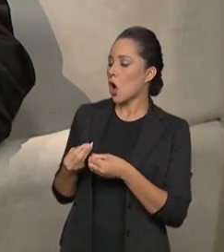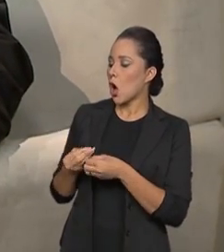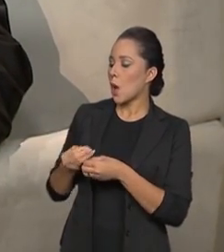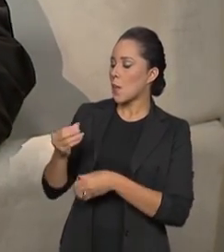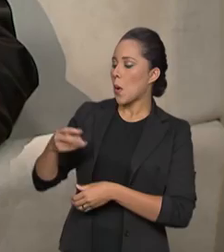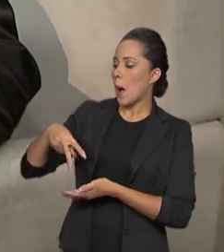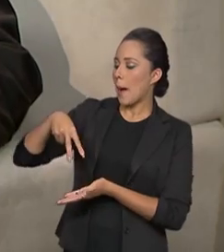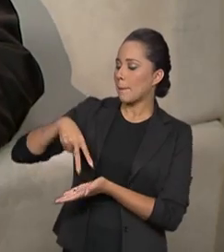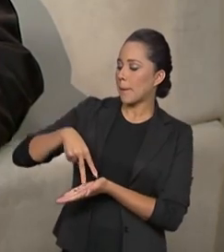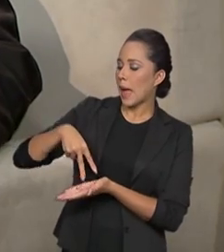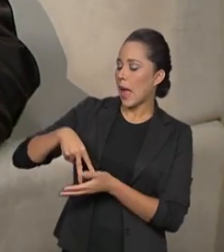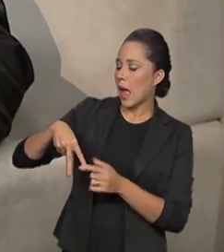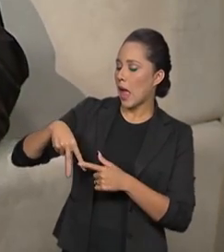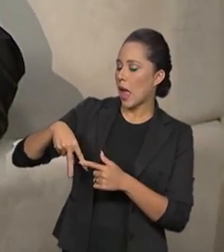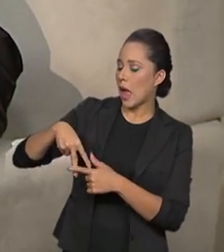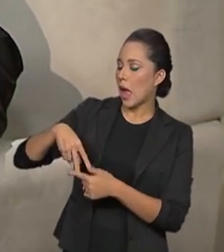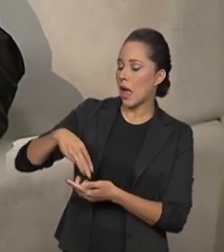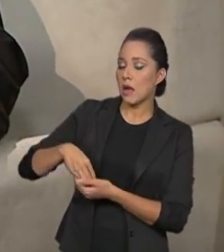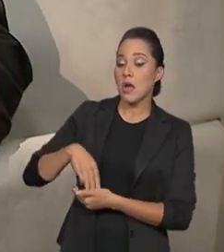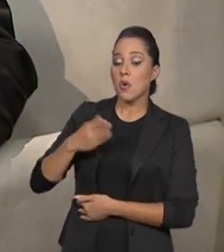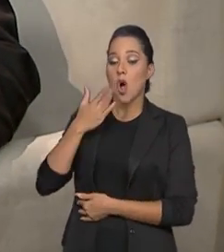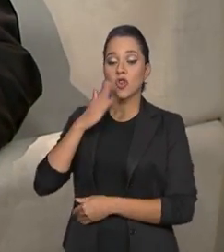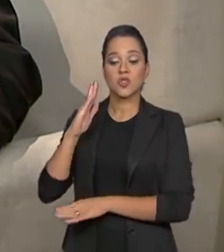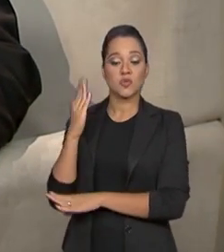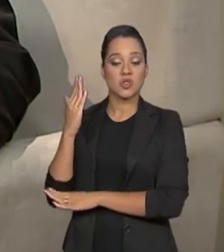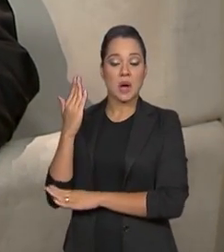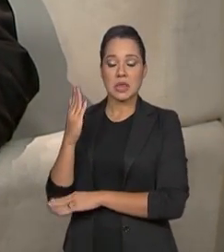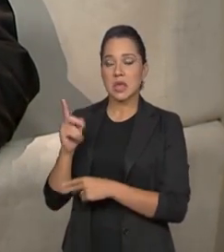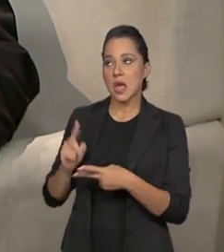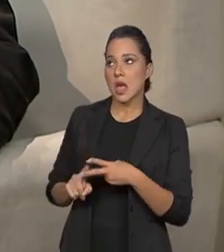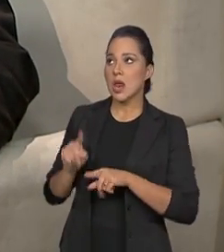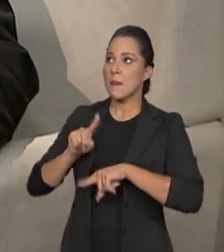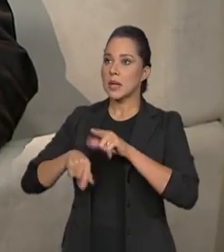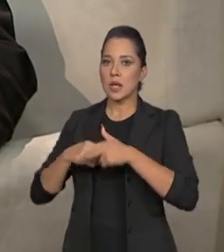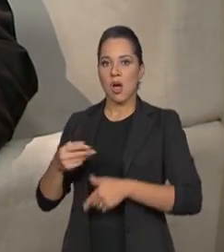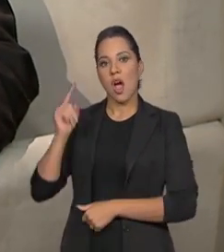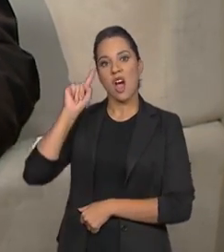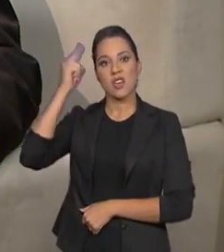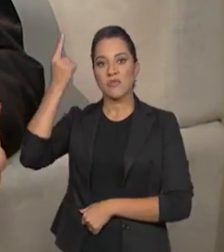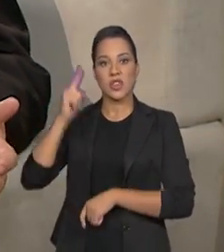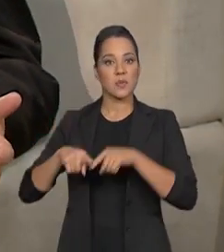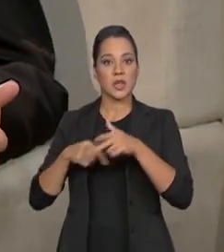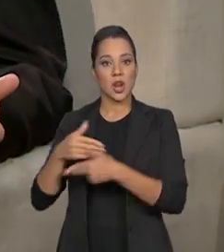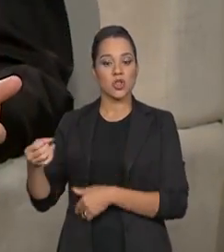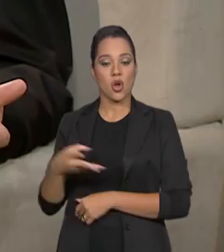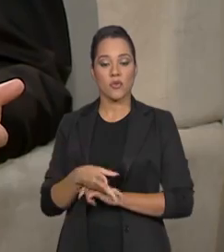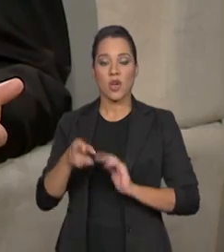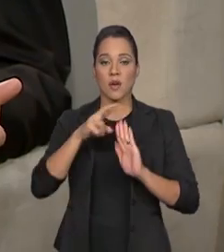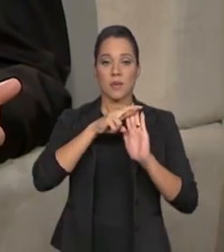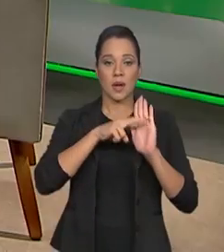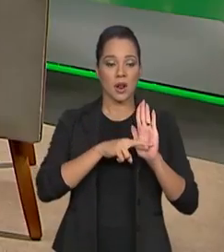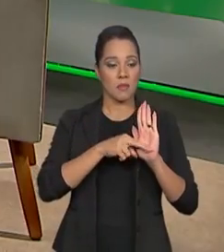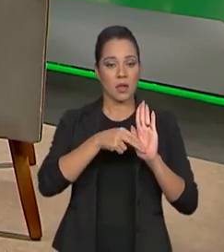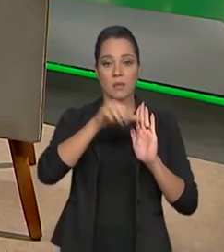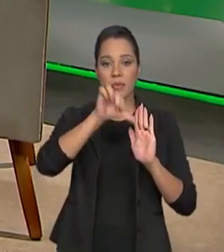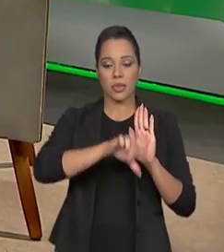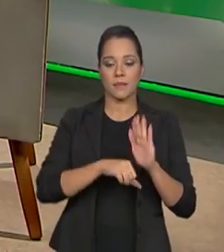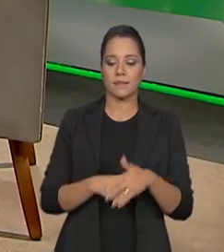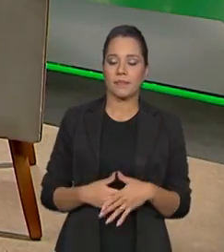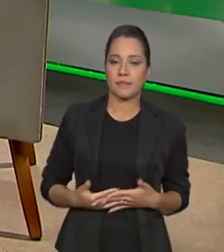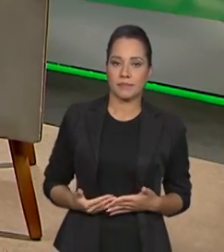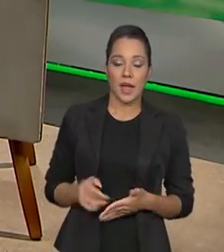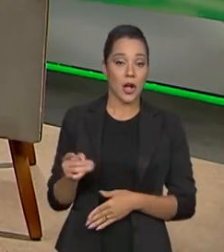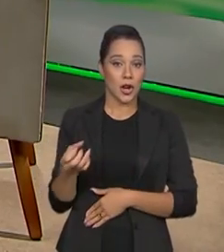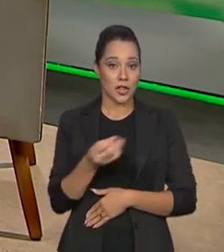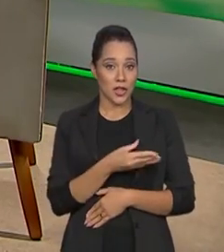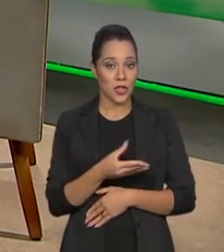da da mesa qual o tipo de material Aí você inventa um material novo e o regulamento tá defasado enquanto eu posso